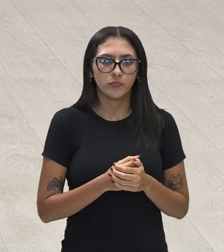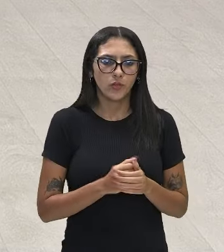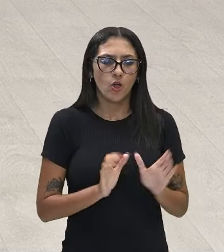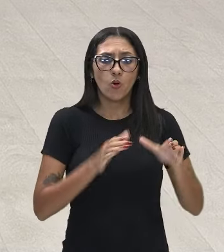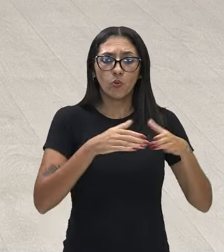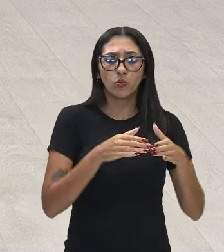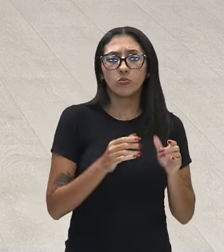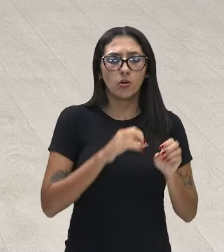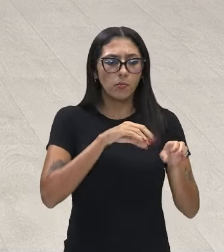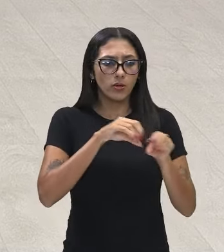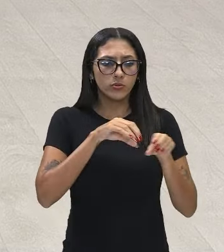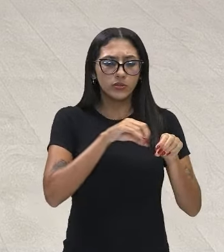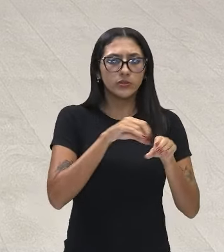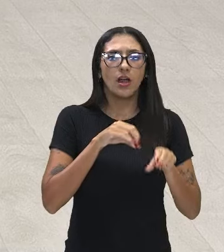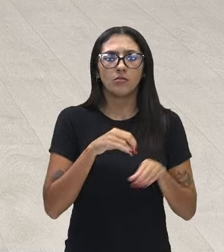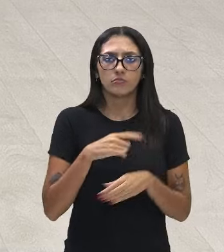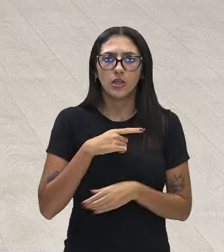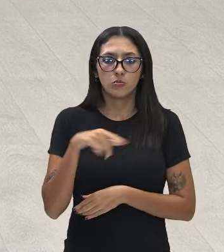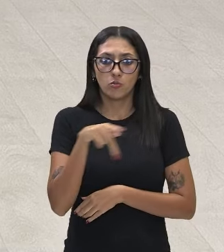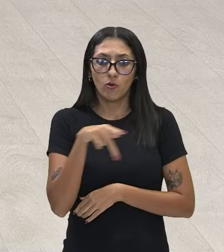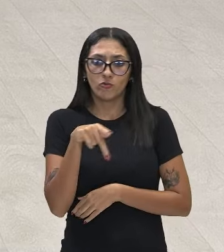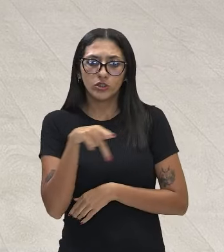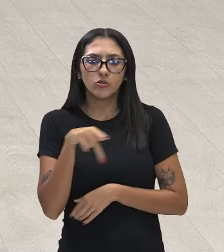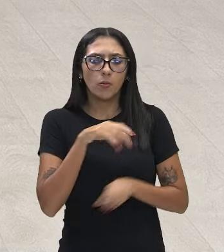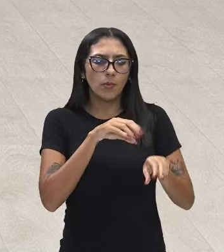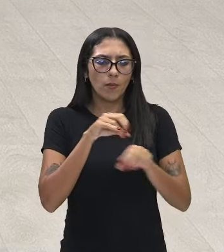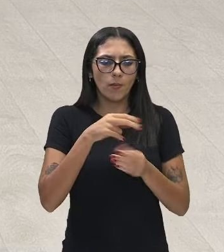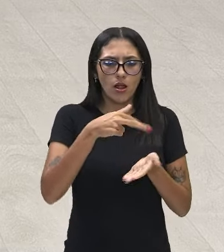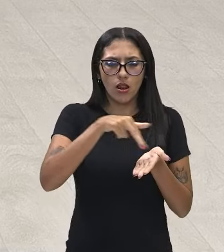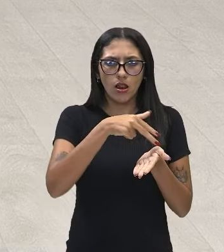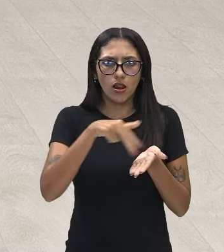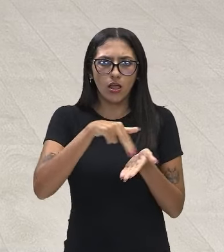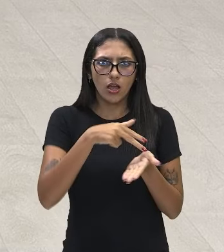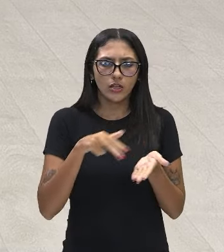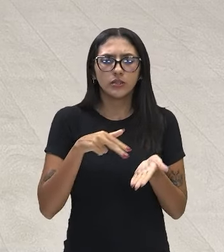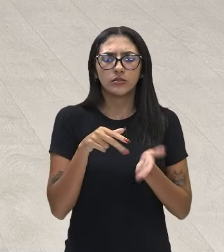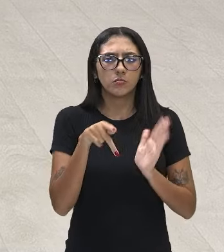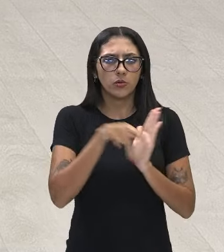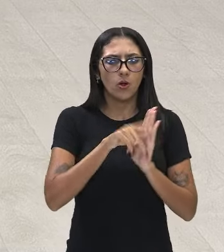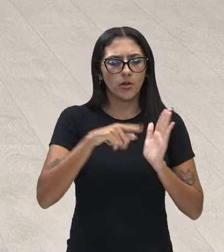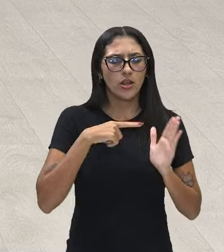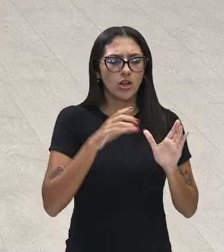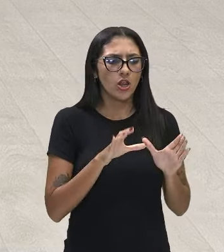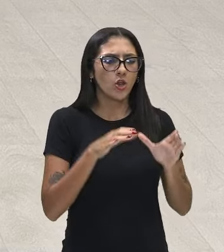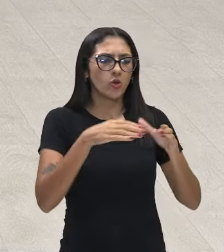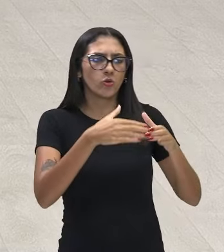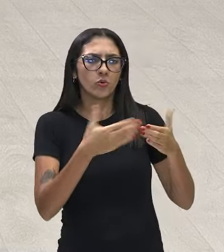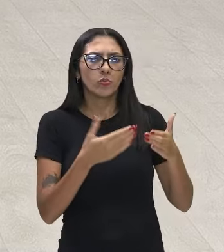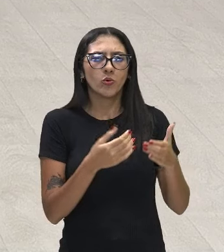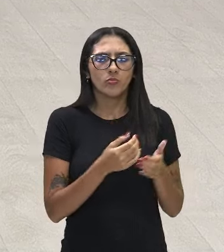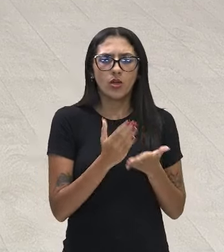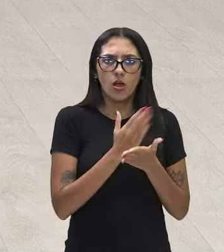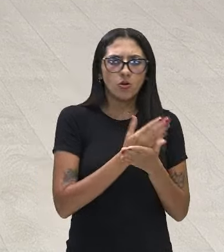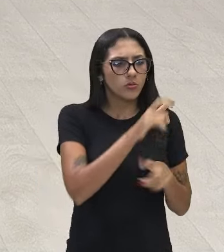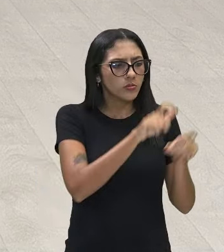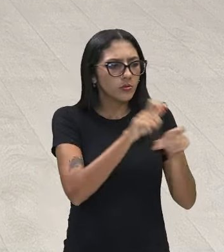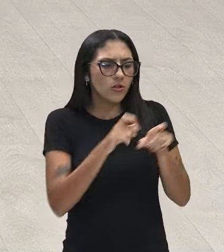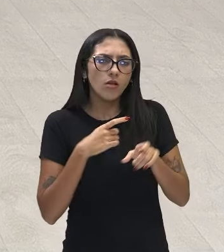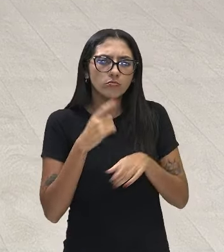dança, né? Nós temos professores, por exemplo, de dança de salão, que eles formam grupos e dão aulas para algumas pessoas que